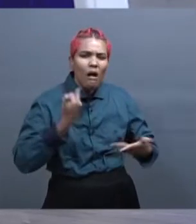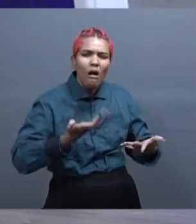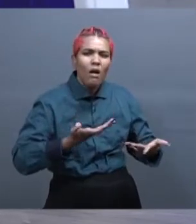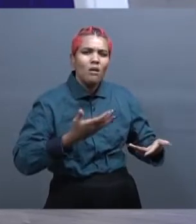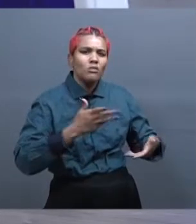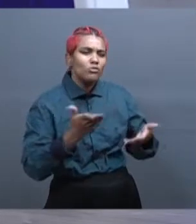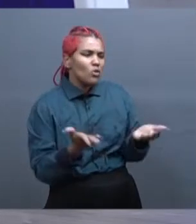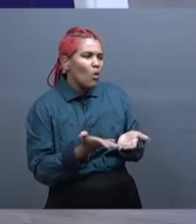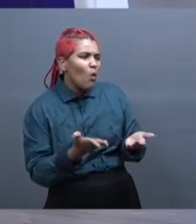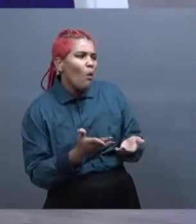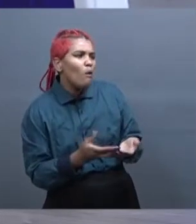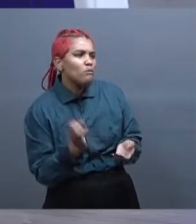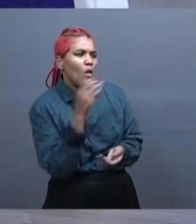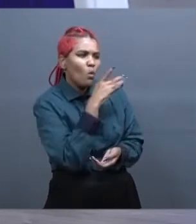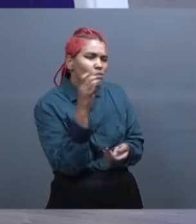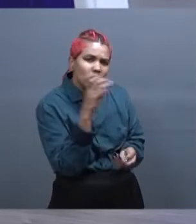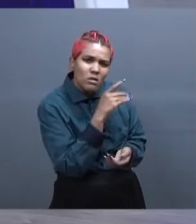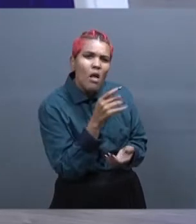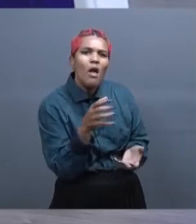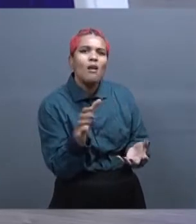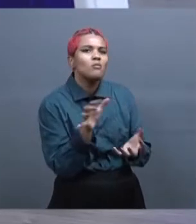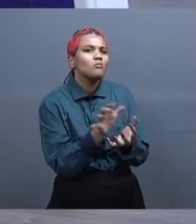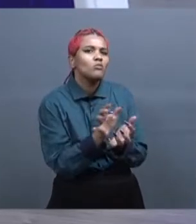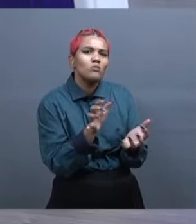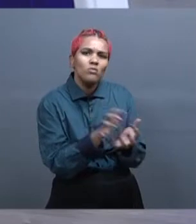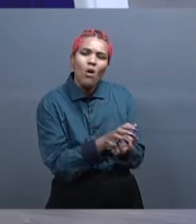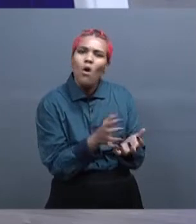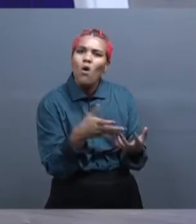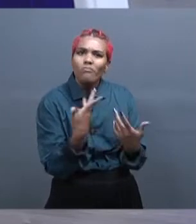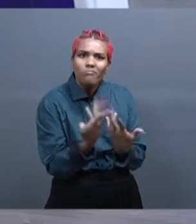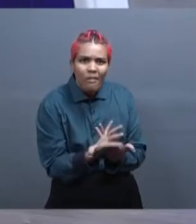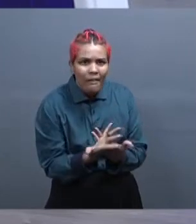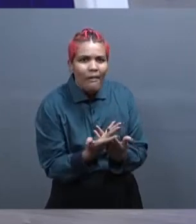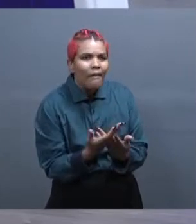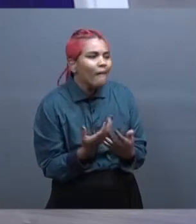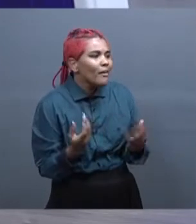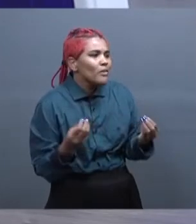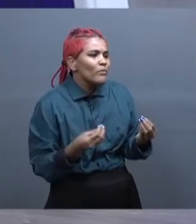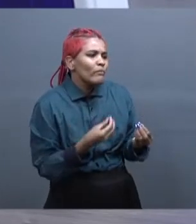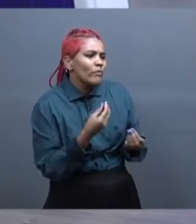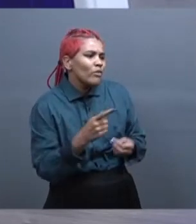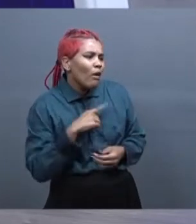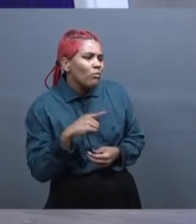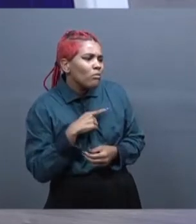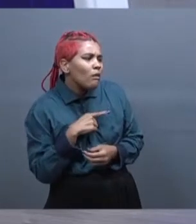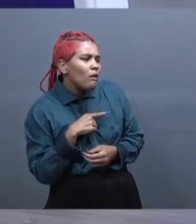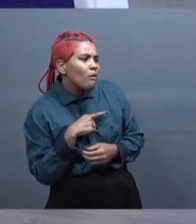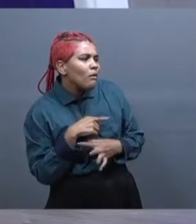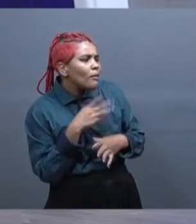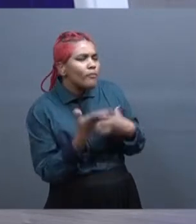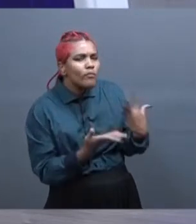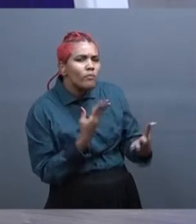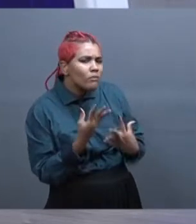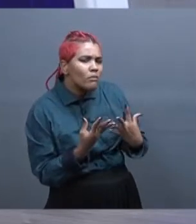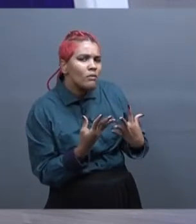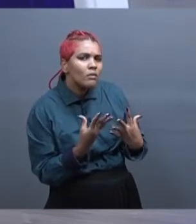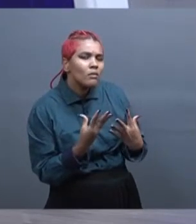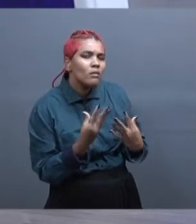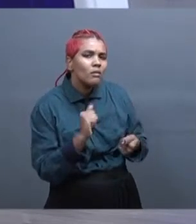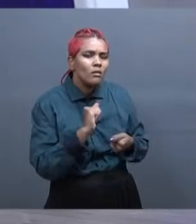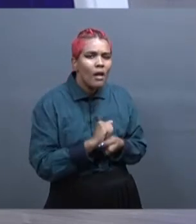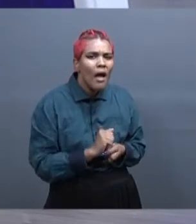hoje seja adolescentes ou pessoas mais velhas até pessoas da terceira idade têm já mais a